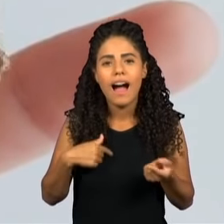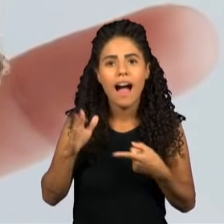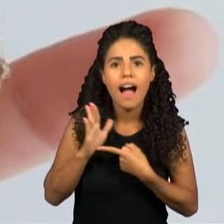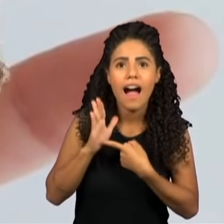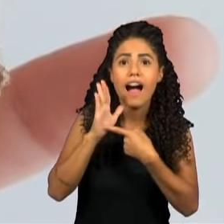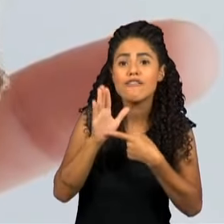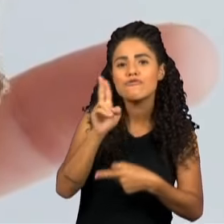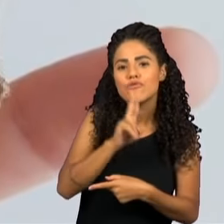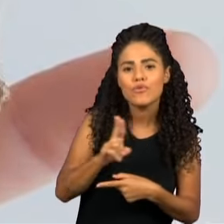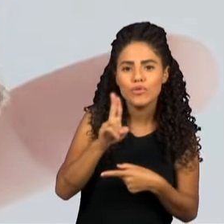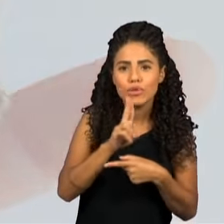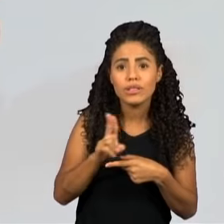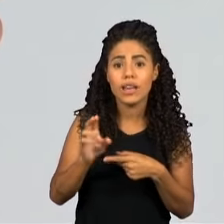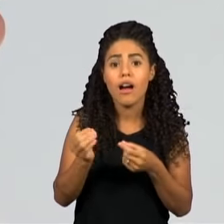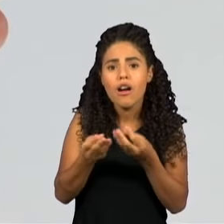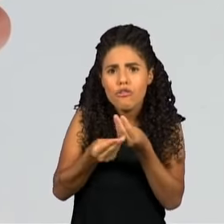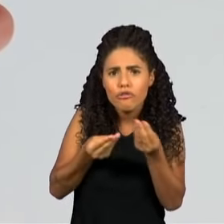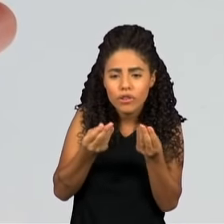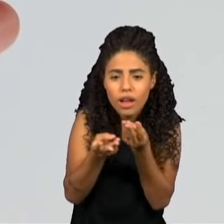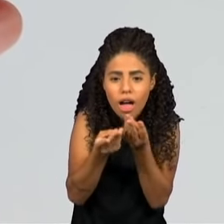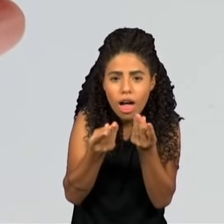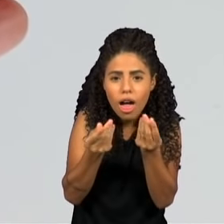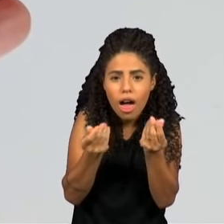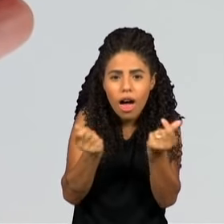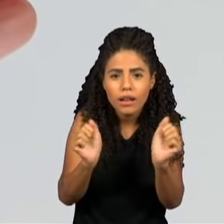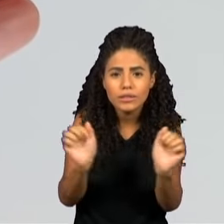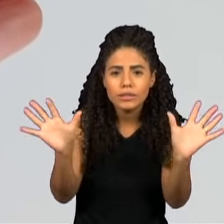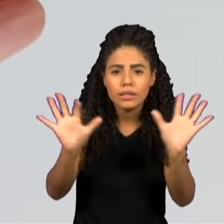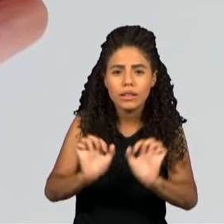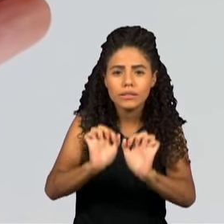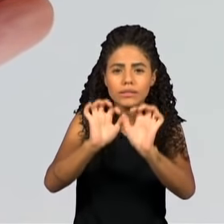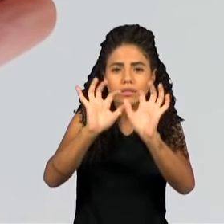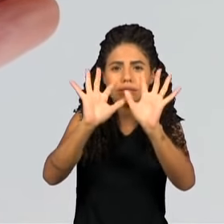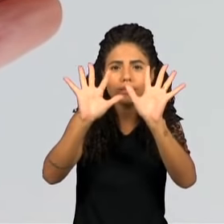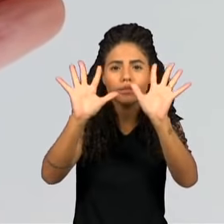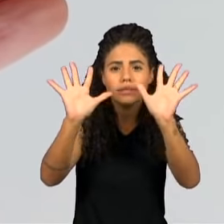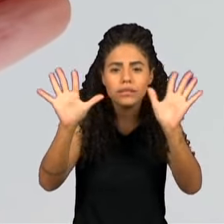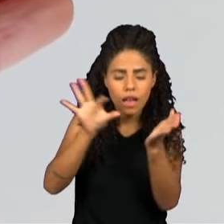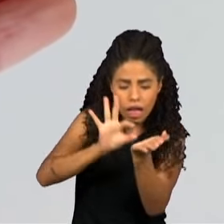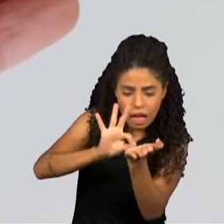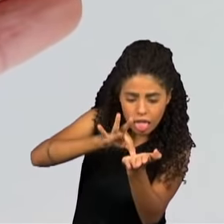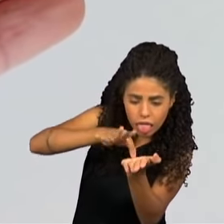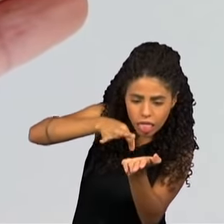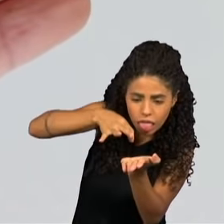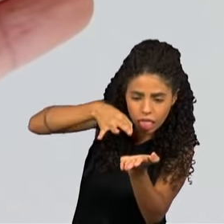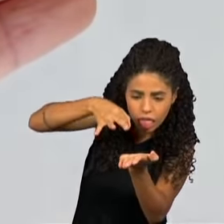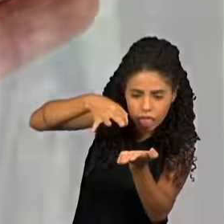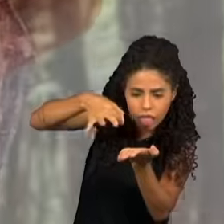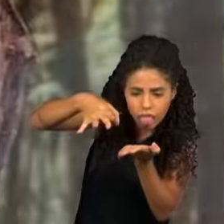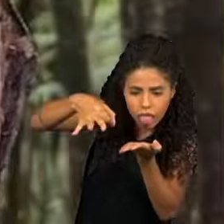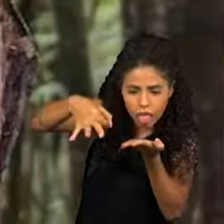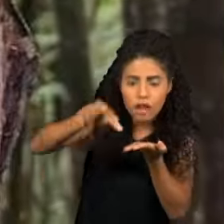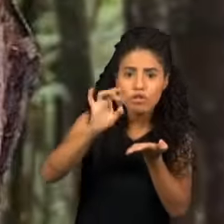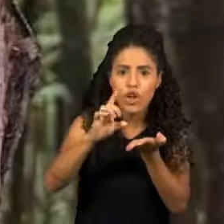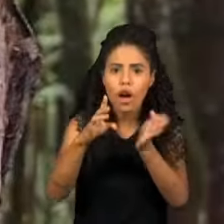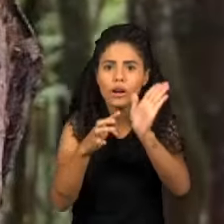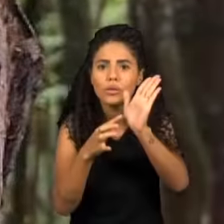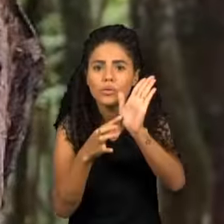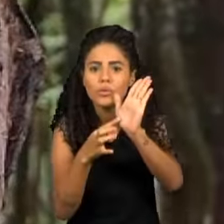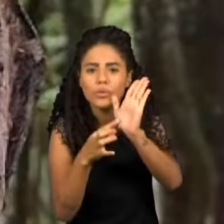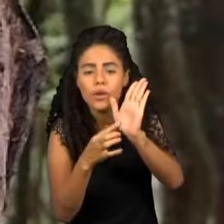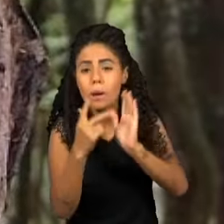usa folhas esqueletizadas de magnólia. O tecido é retirado e ficam só as nervuras. Parece uma